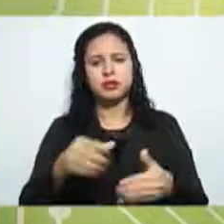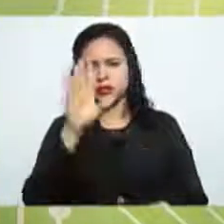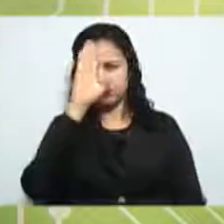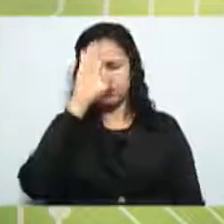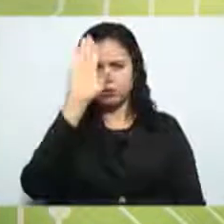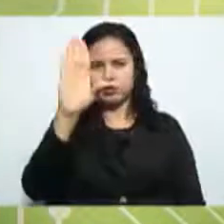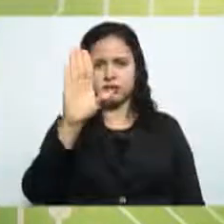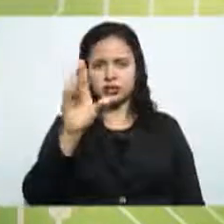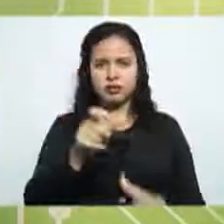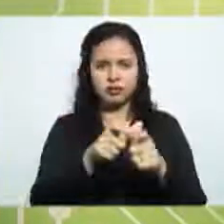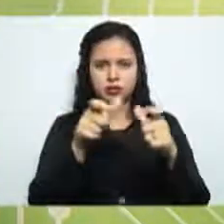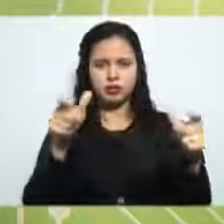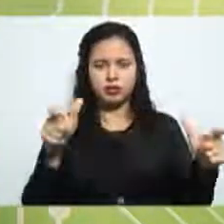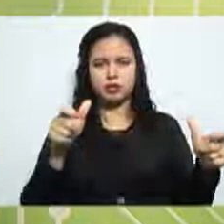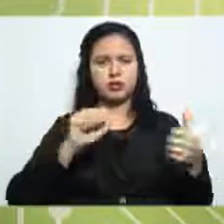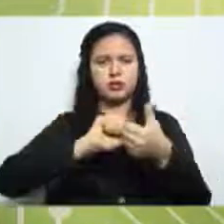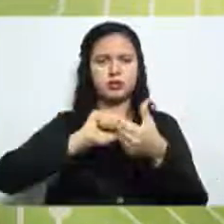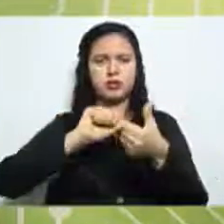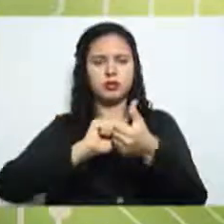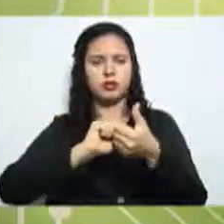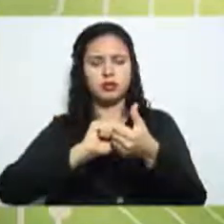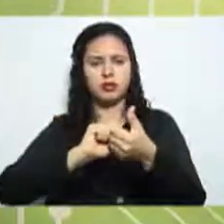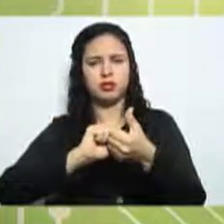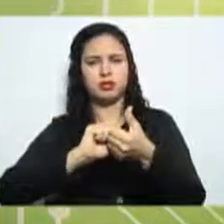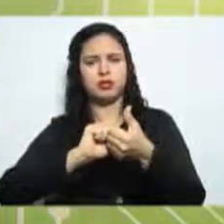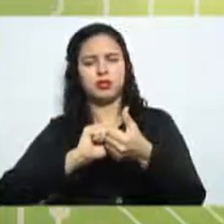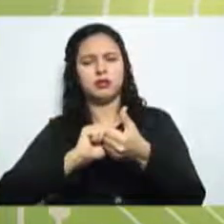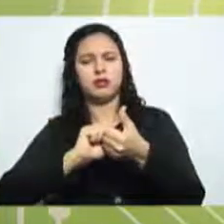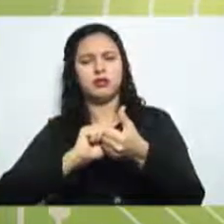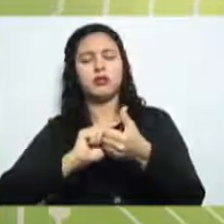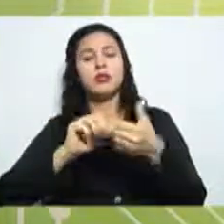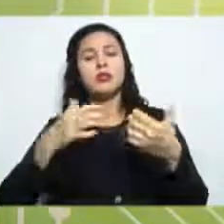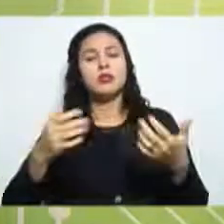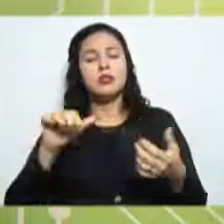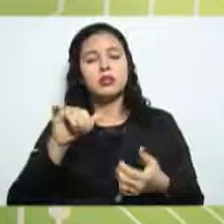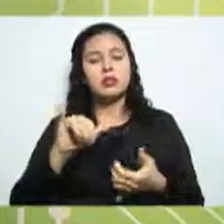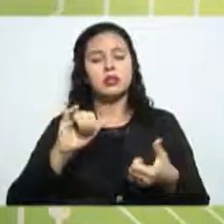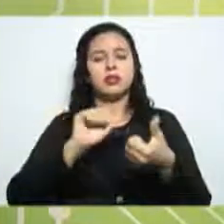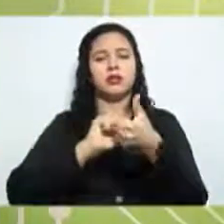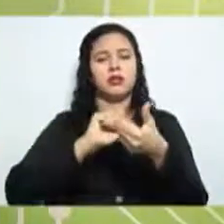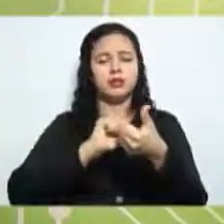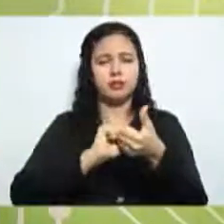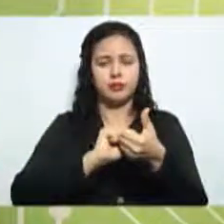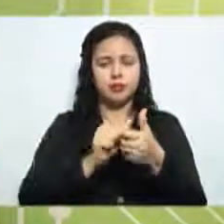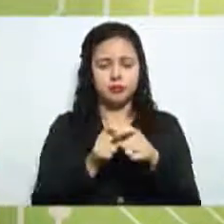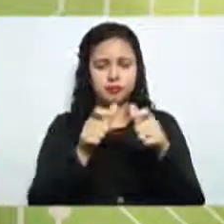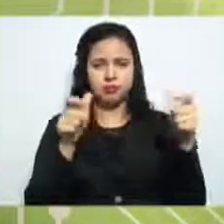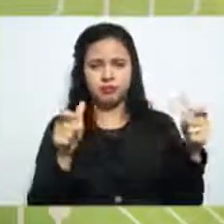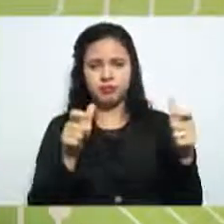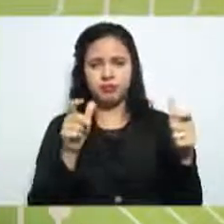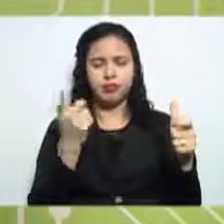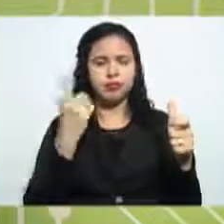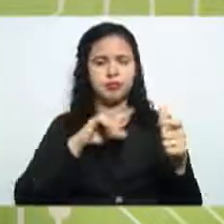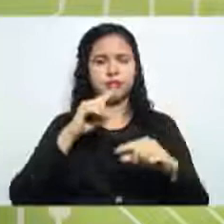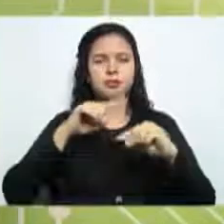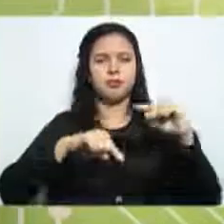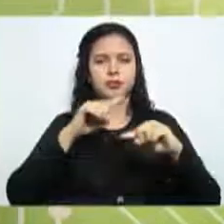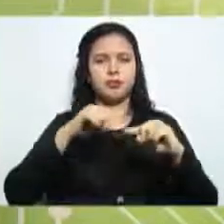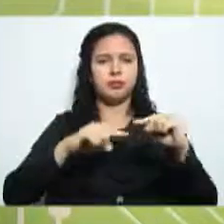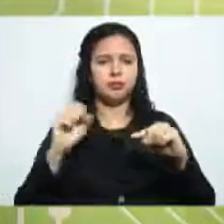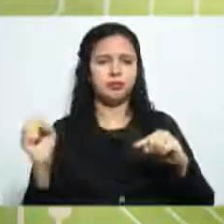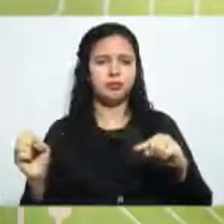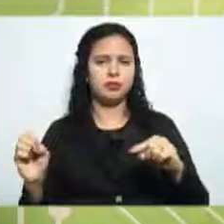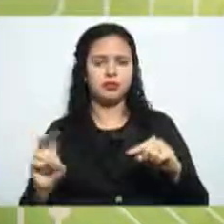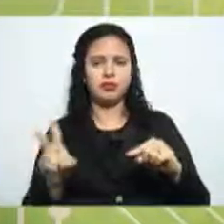principalmente aumentando a qualidade do produto. Quando a gente aumenta essa qualidade, nós conseguimos um produto de valor mais